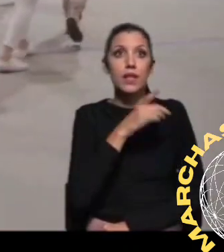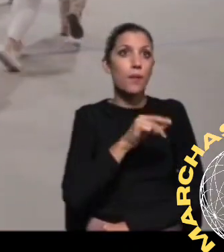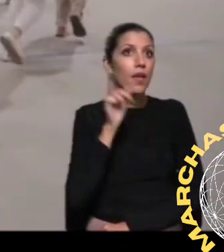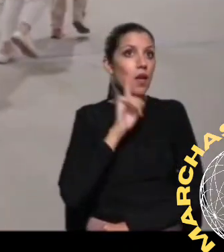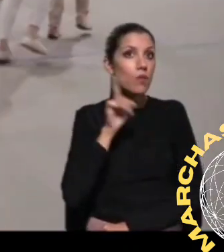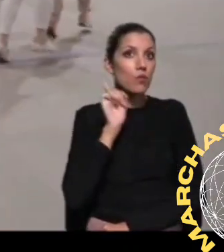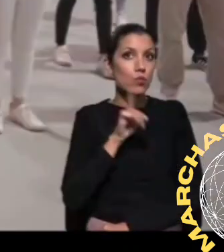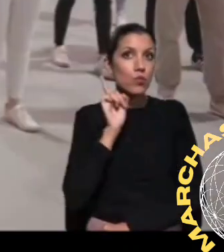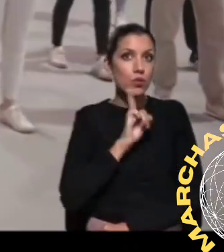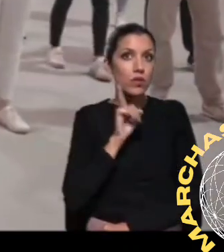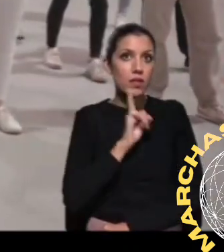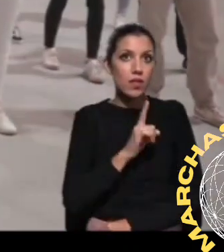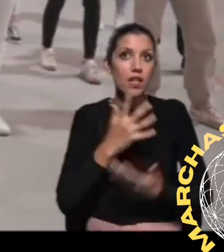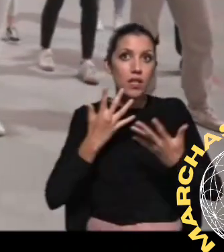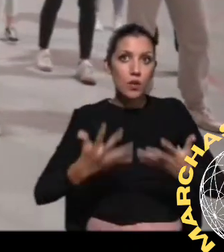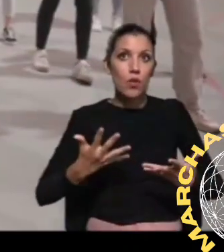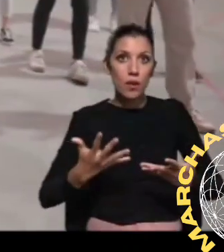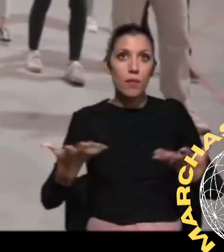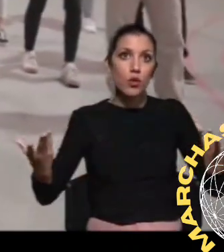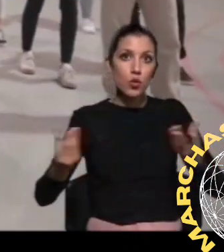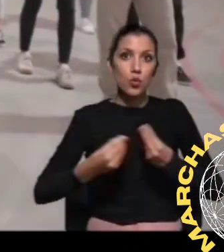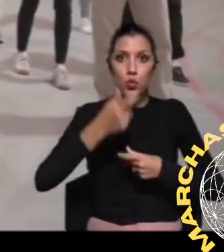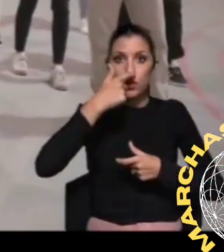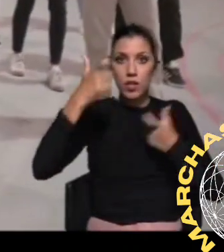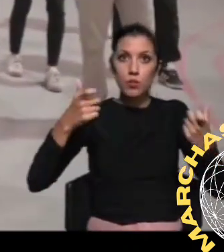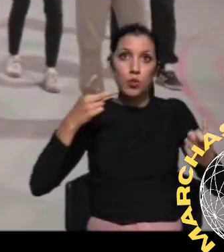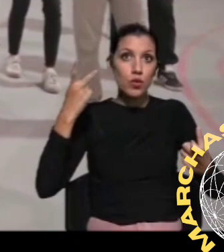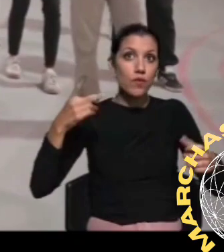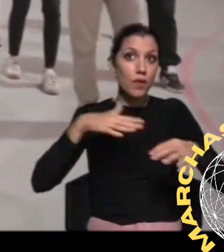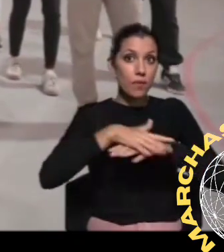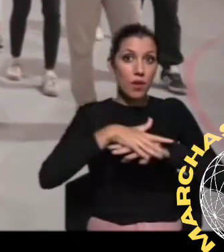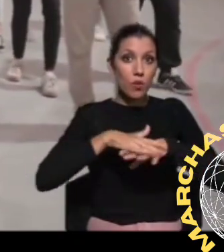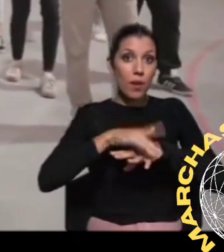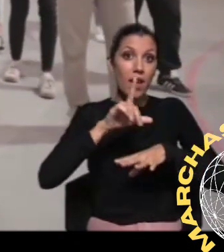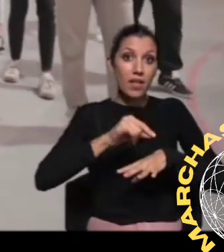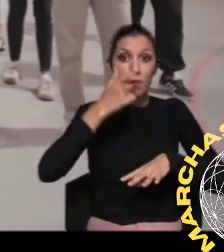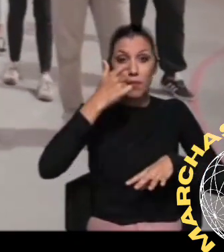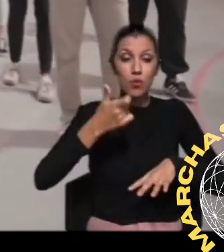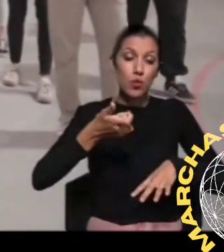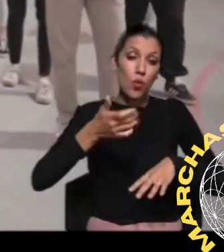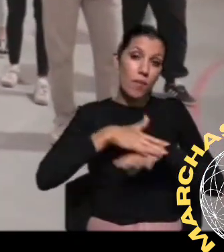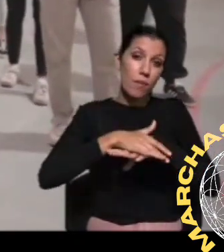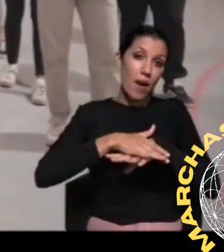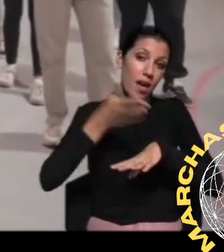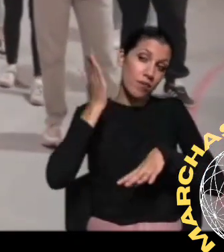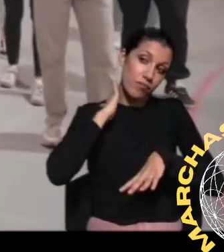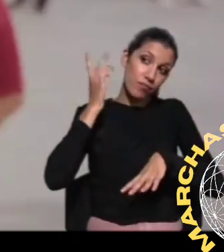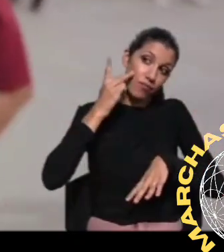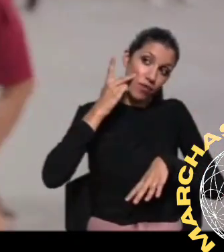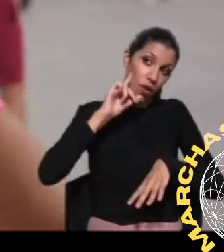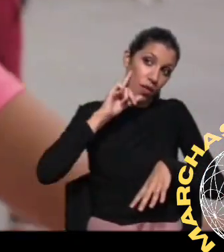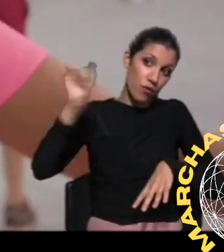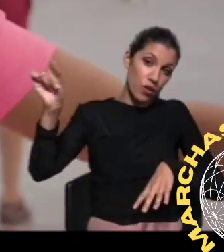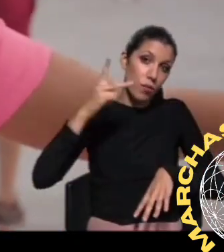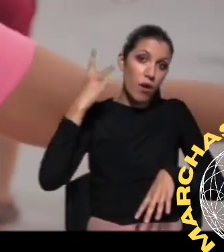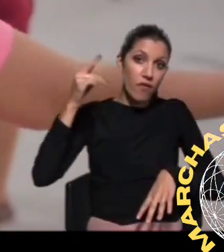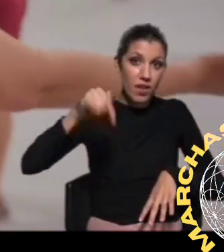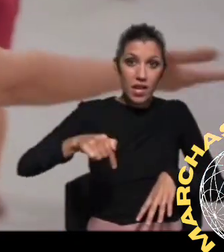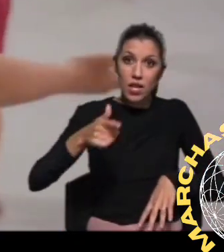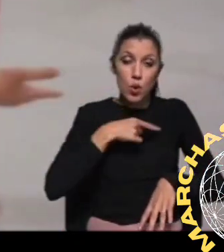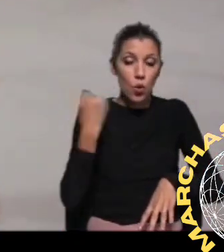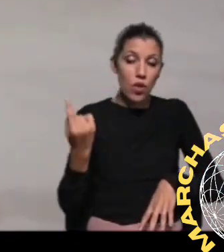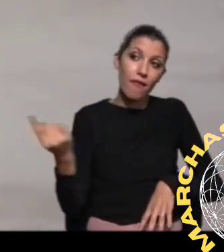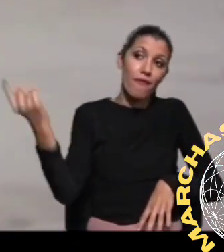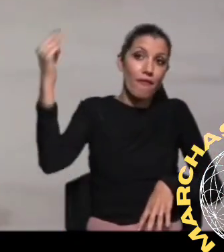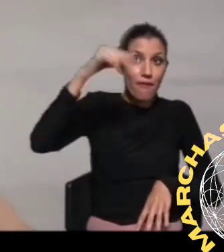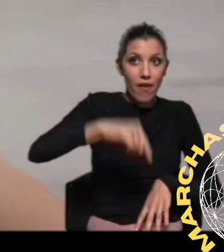no momento em que junta as pessoas do bairro que também tiveram de sair dele e que agora não podem habitar nele. Acaba por